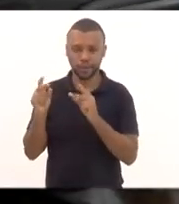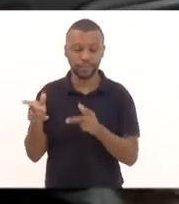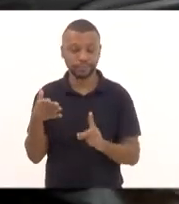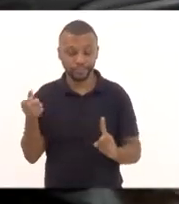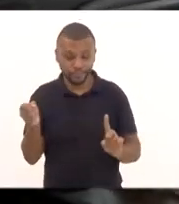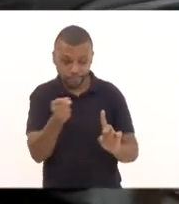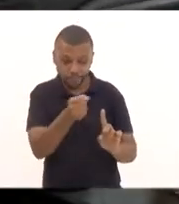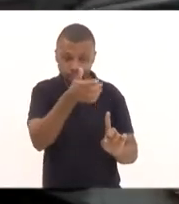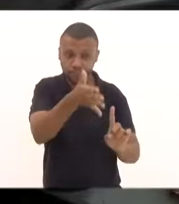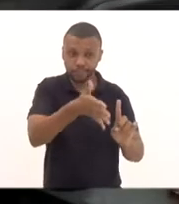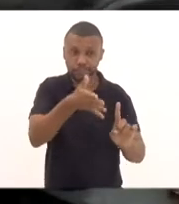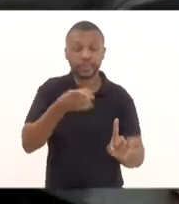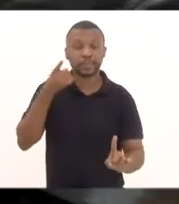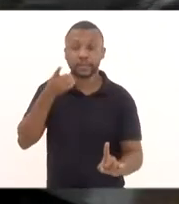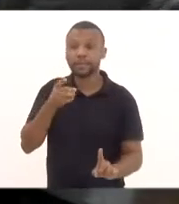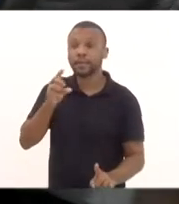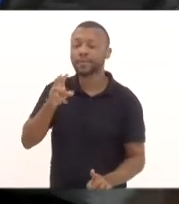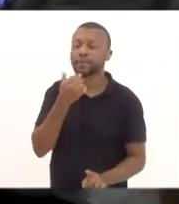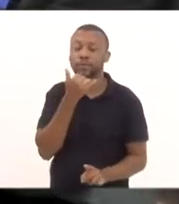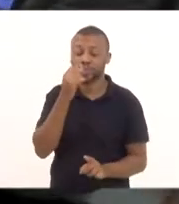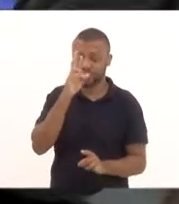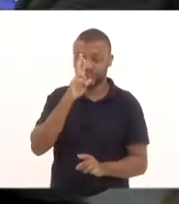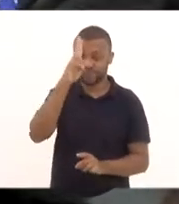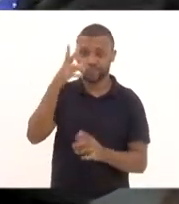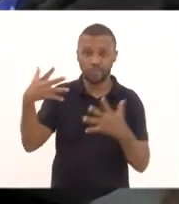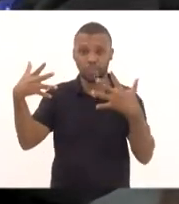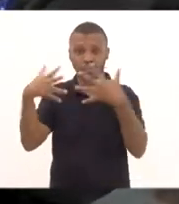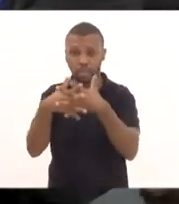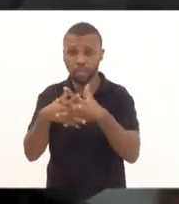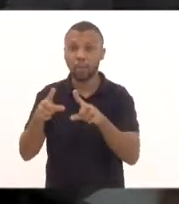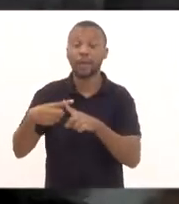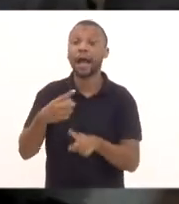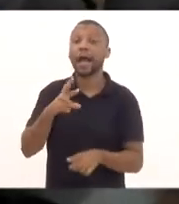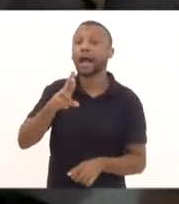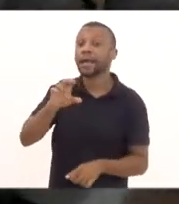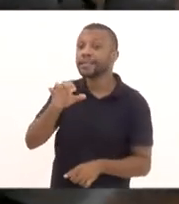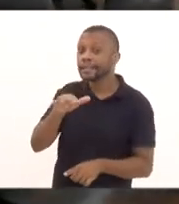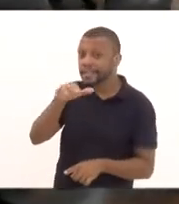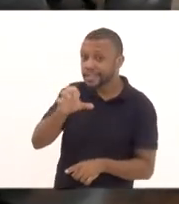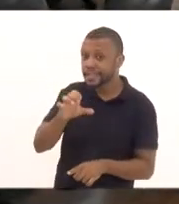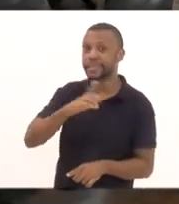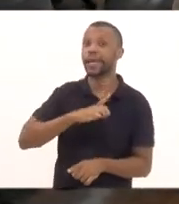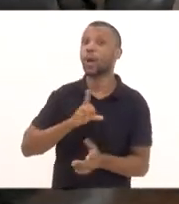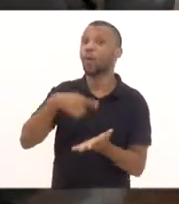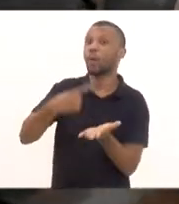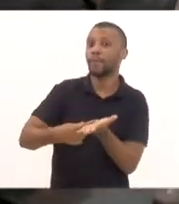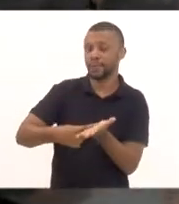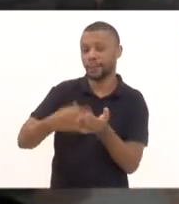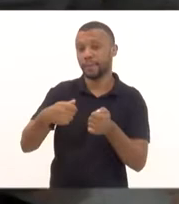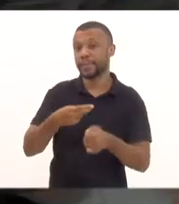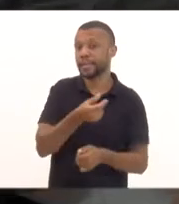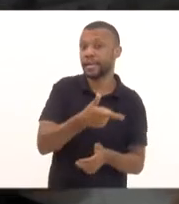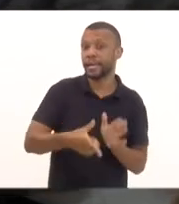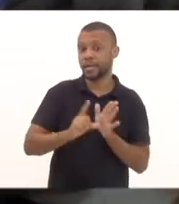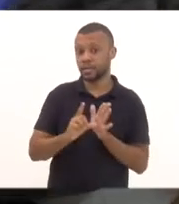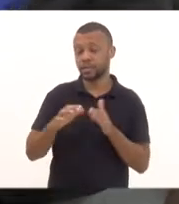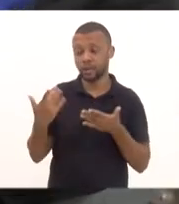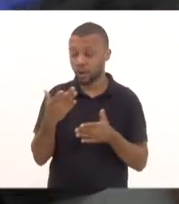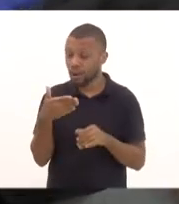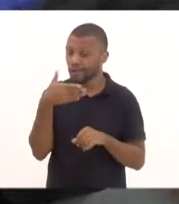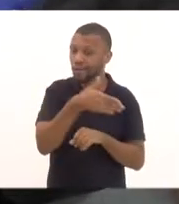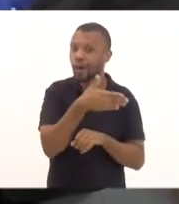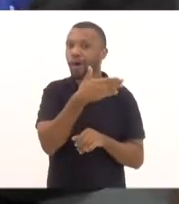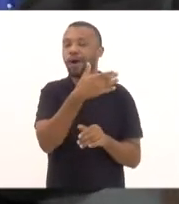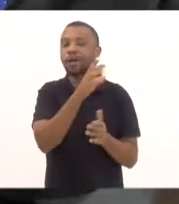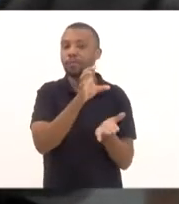assim esse é é perdão é que Rejane tem compromisso Desculpa aí velho e eu vou no gabinete e